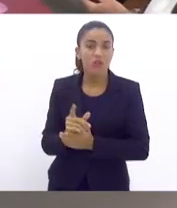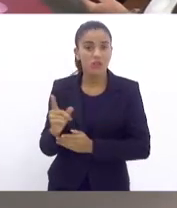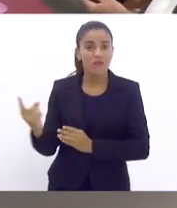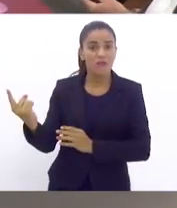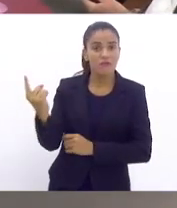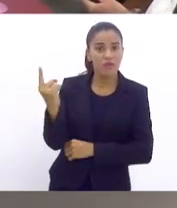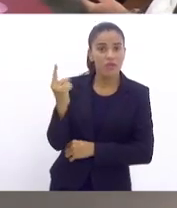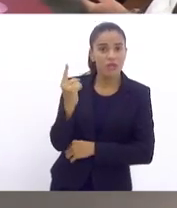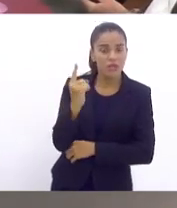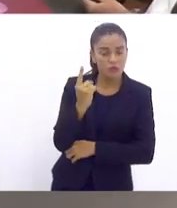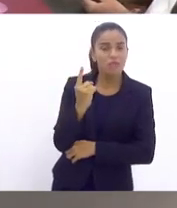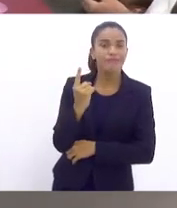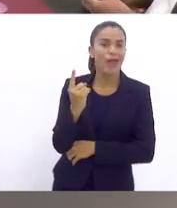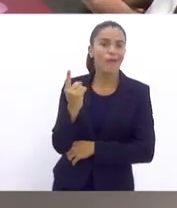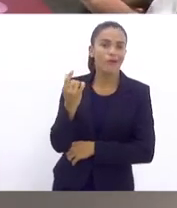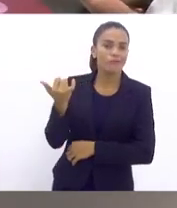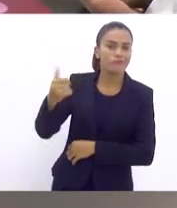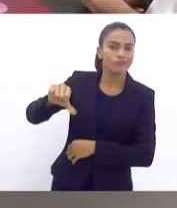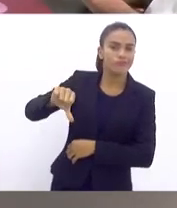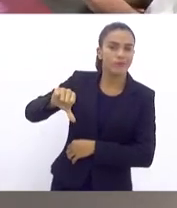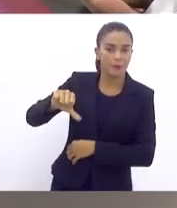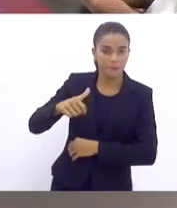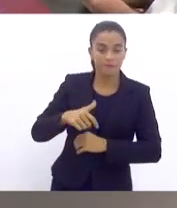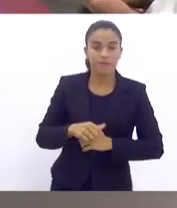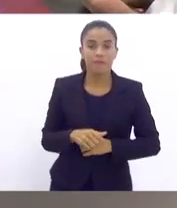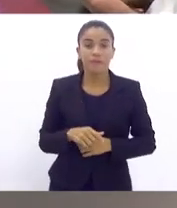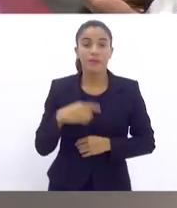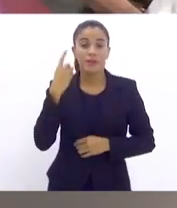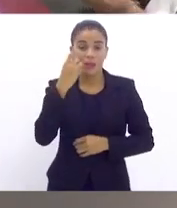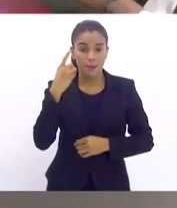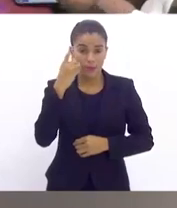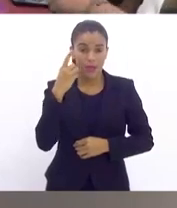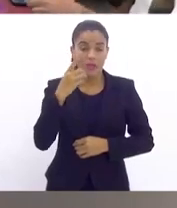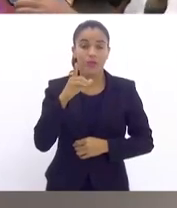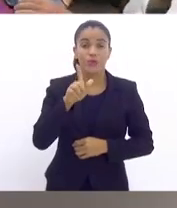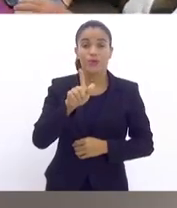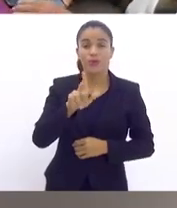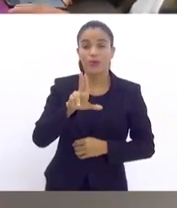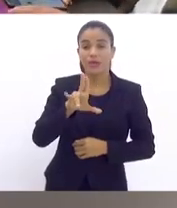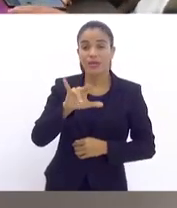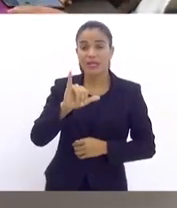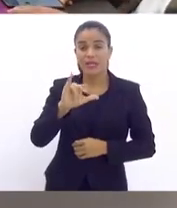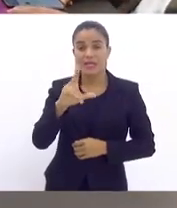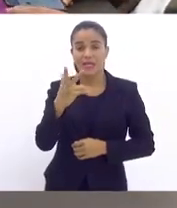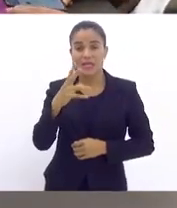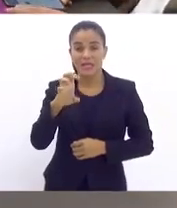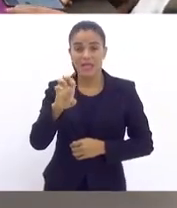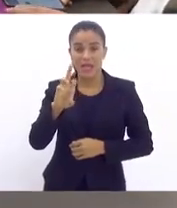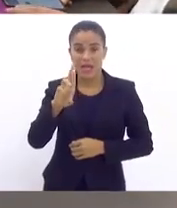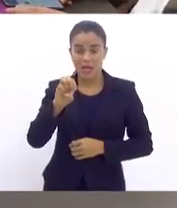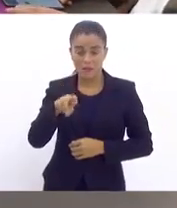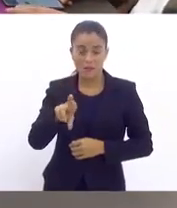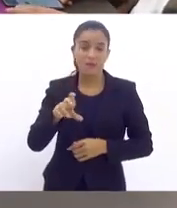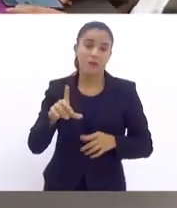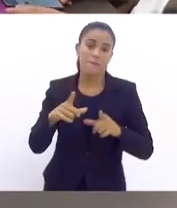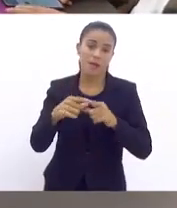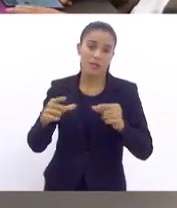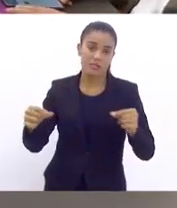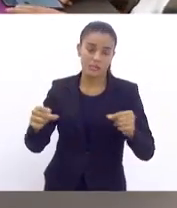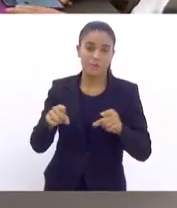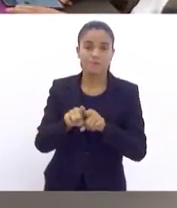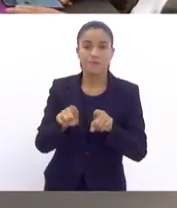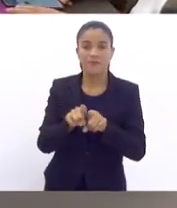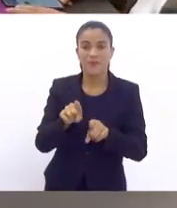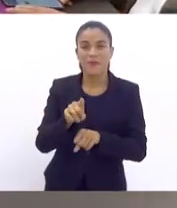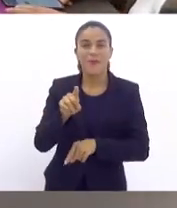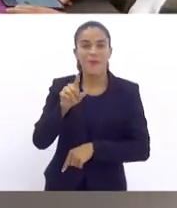daqui me ligou e não vem Deputado Guilherme tá em Brasília e o deputado Fred Pacheco tá na missa